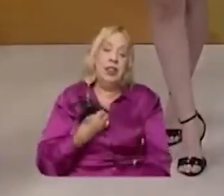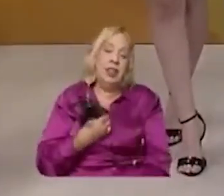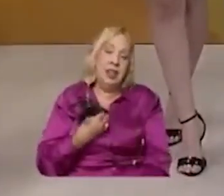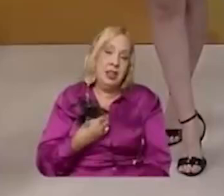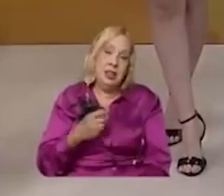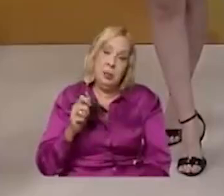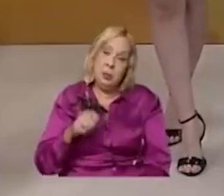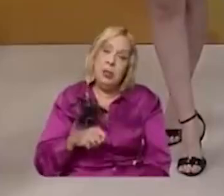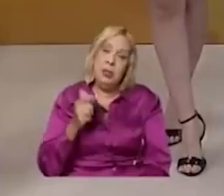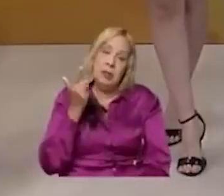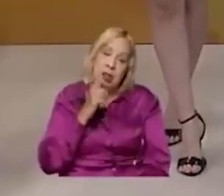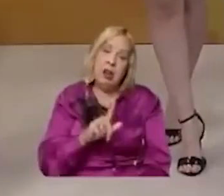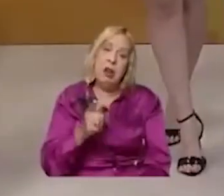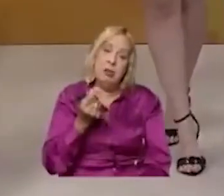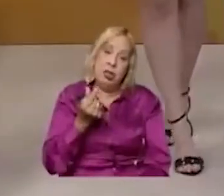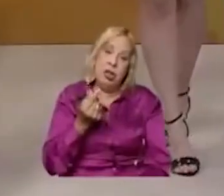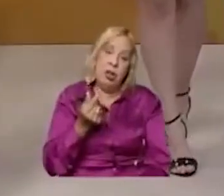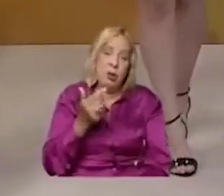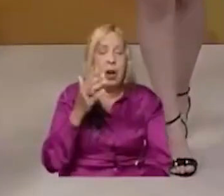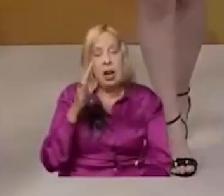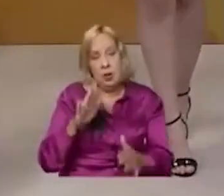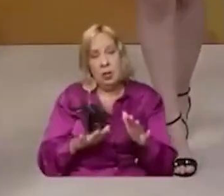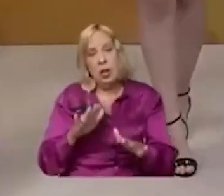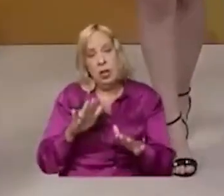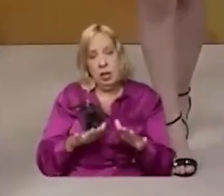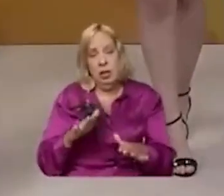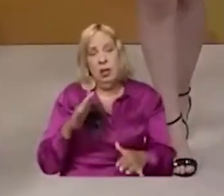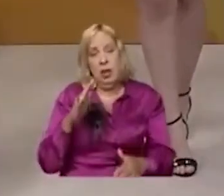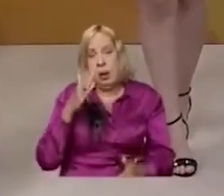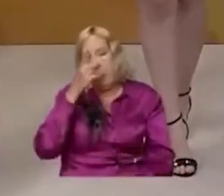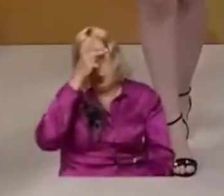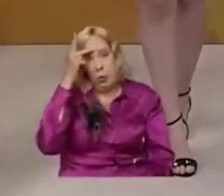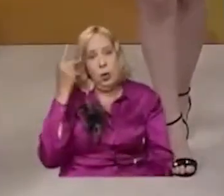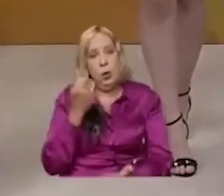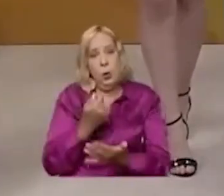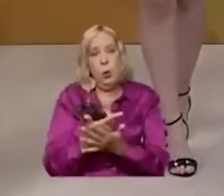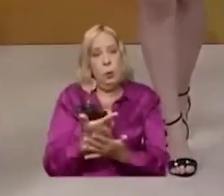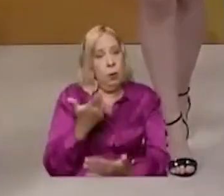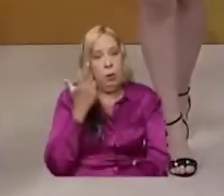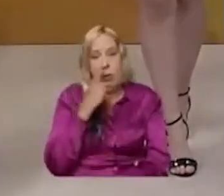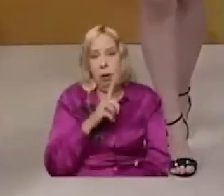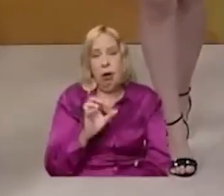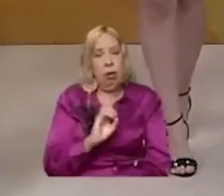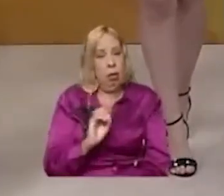de, né, pagar aquela continha que você tá precisando. De reverter esse estrago que você fez na conta